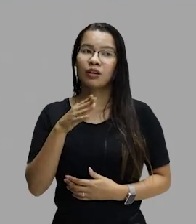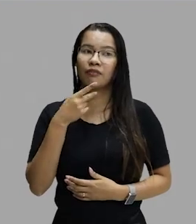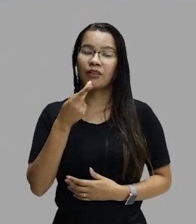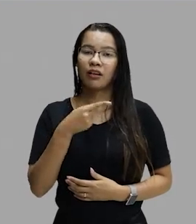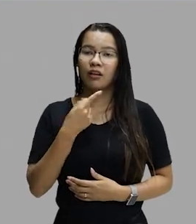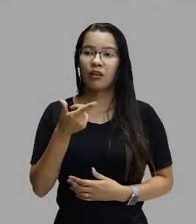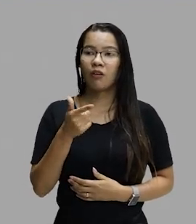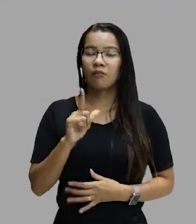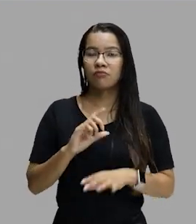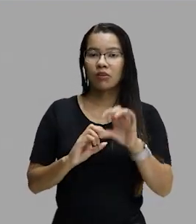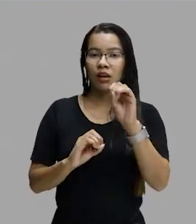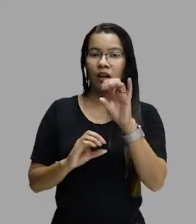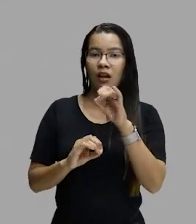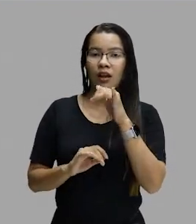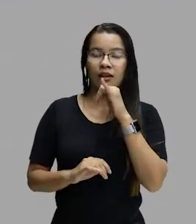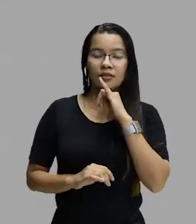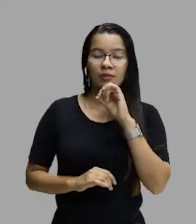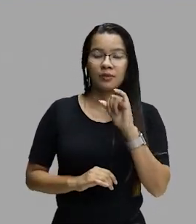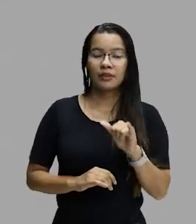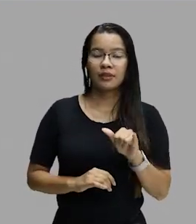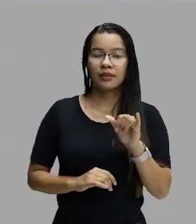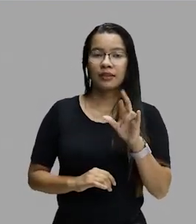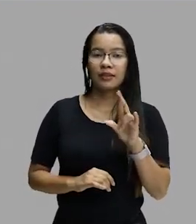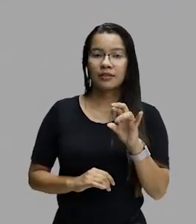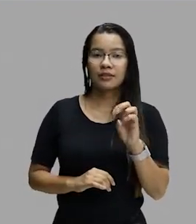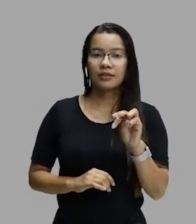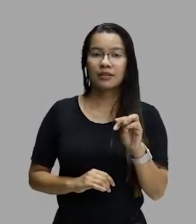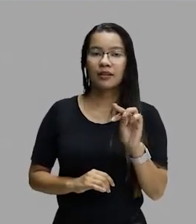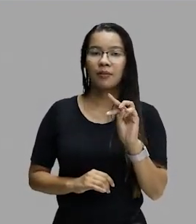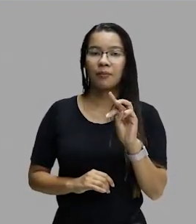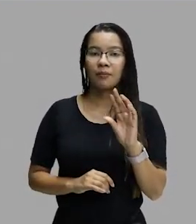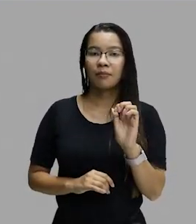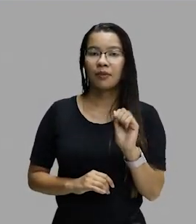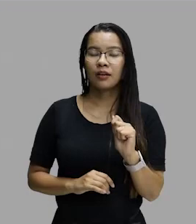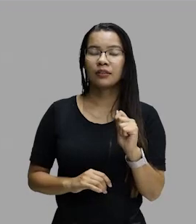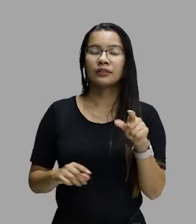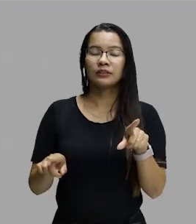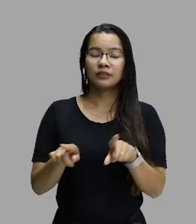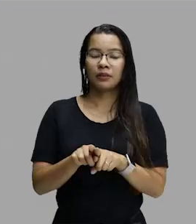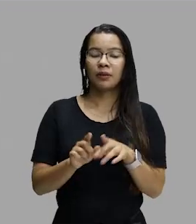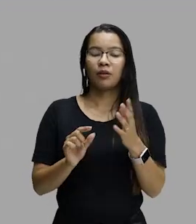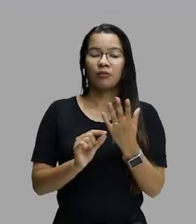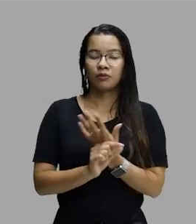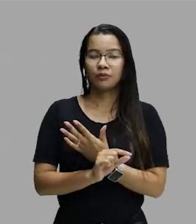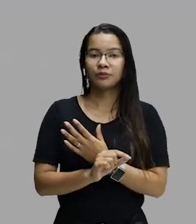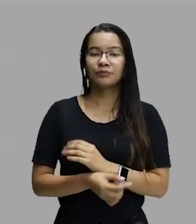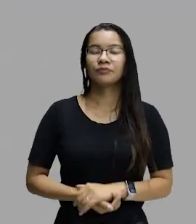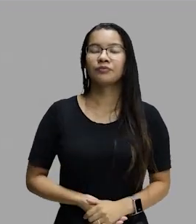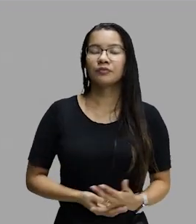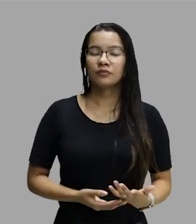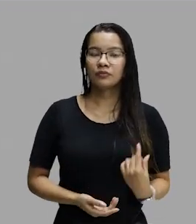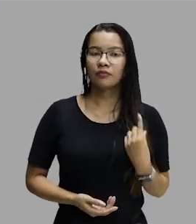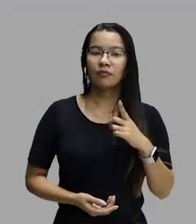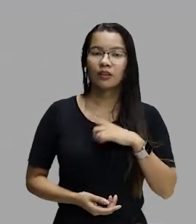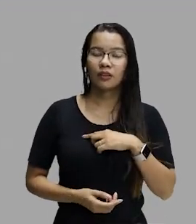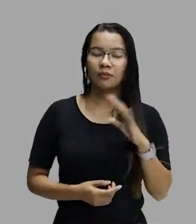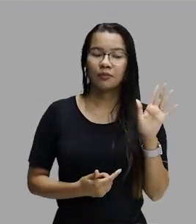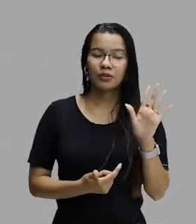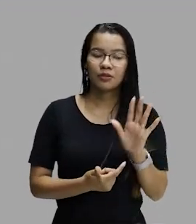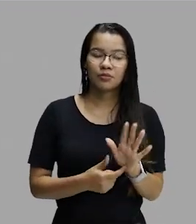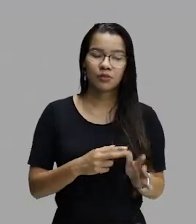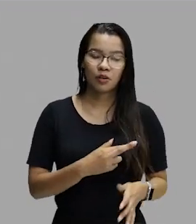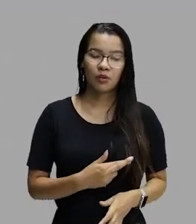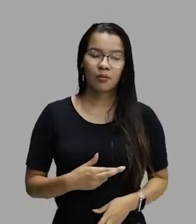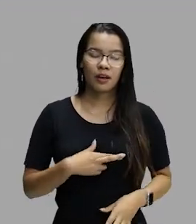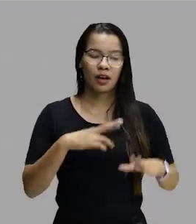vamos trazendo esses romances, analisando esses romances e entendendo a estrutura